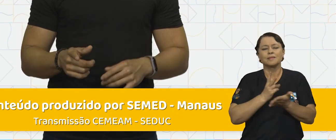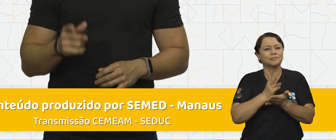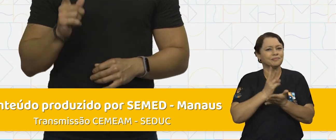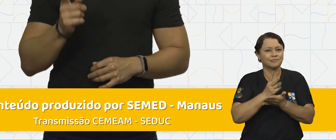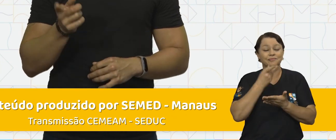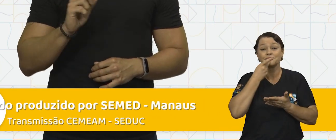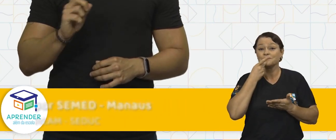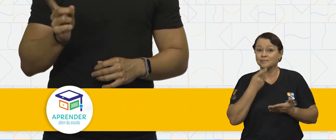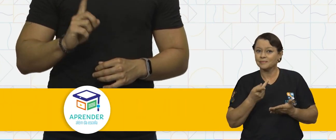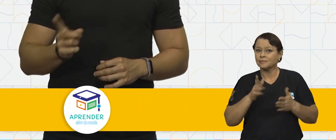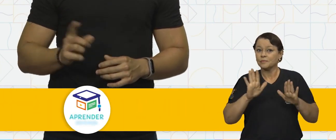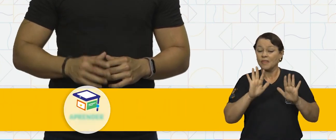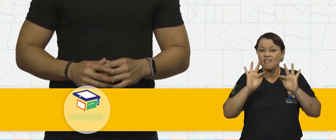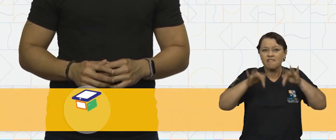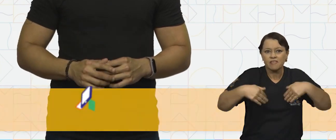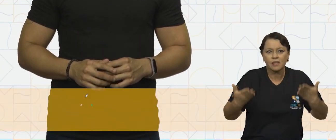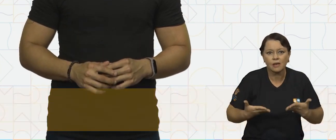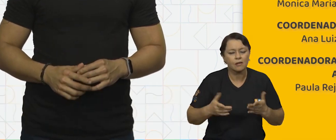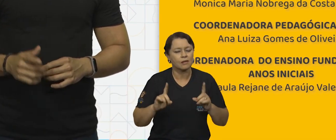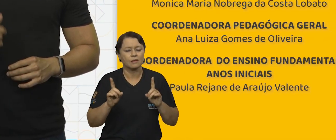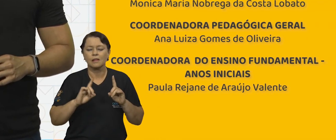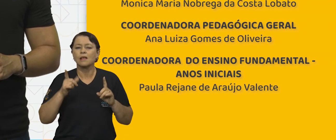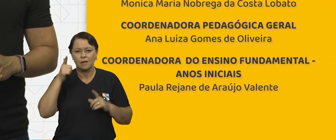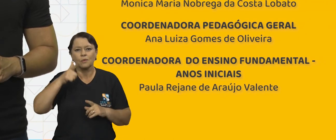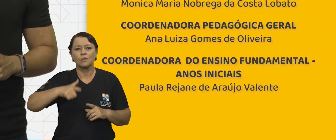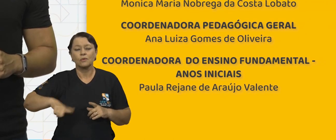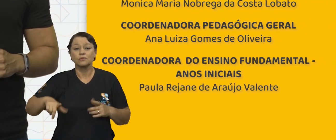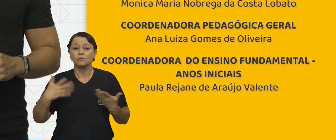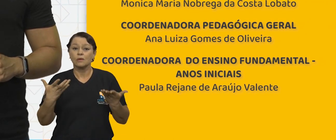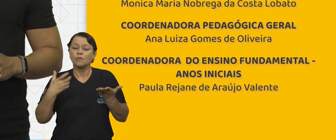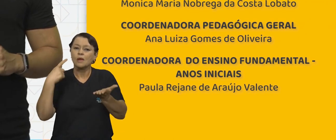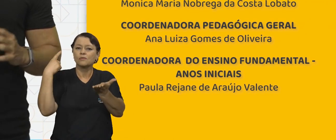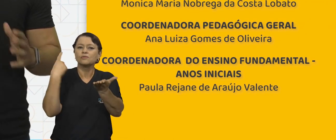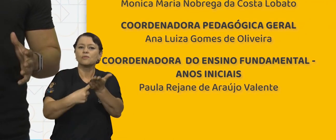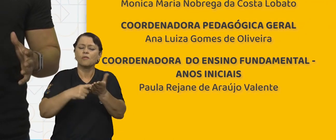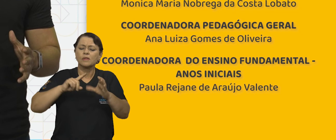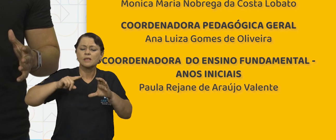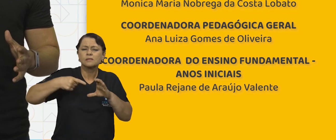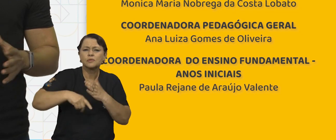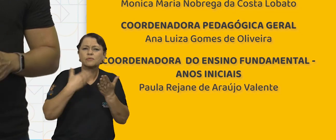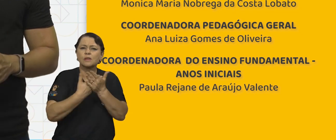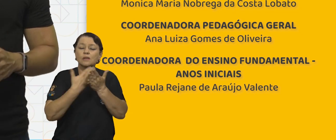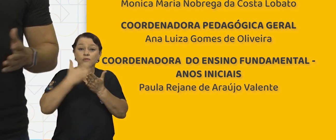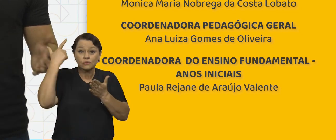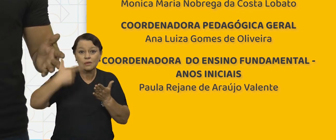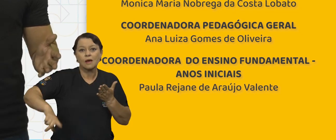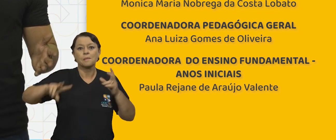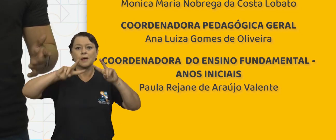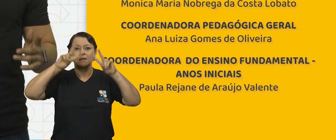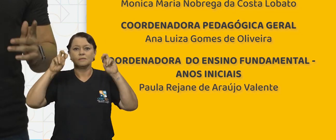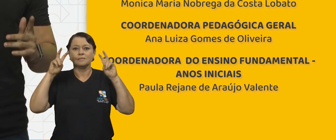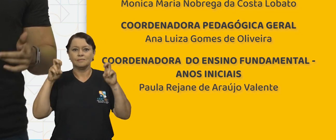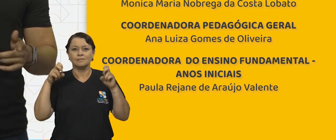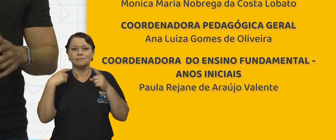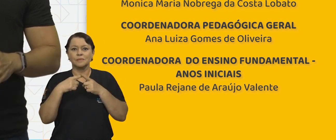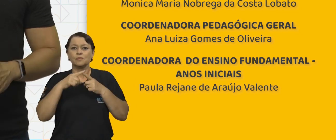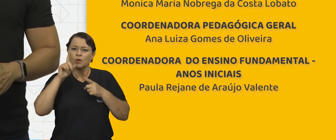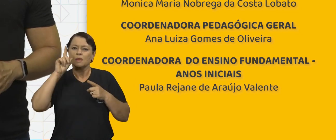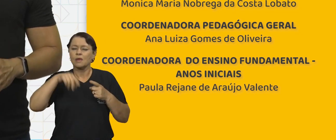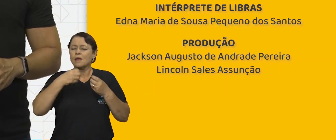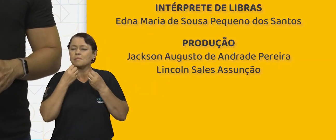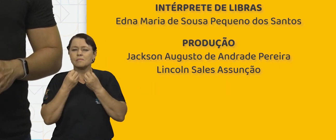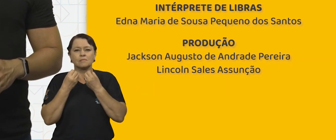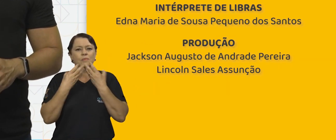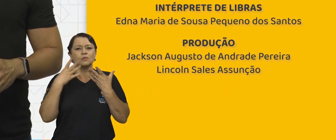sempre falo, isso não acaba aqui. Vou te convidar a se aprofundar mais sobre esse assunto. Afinal, é muito